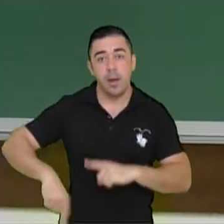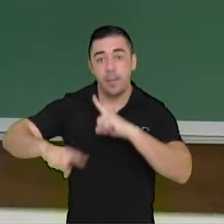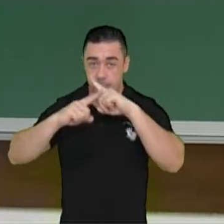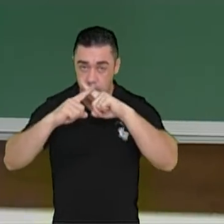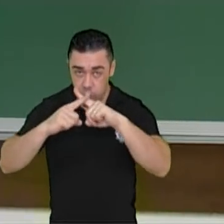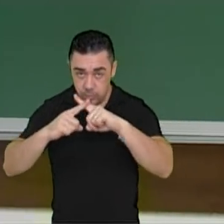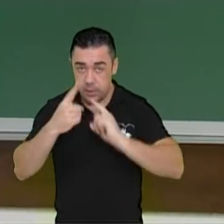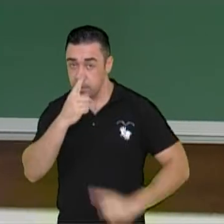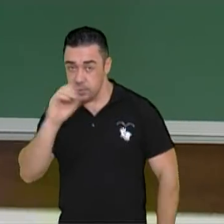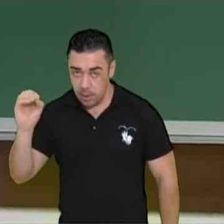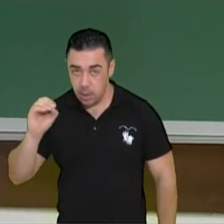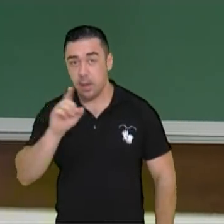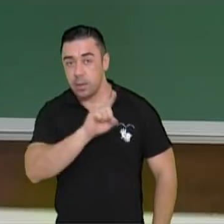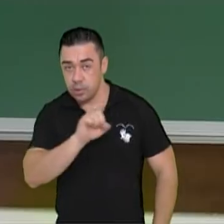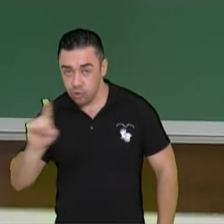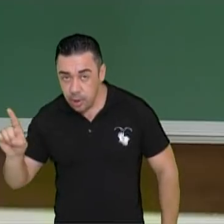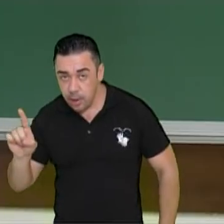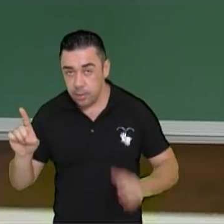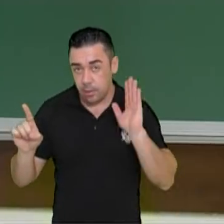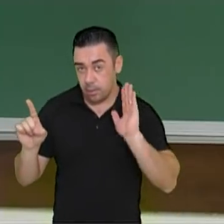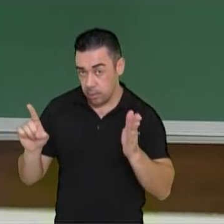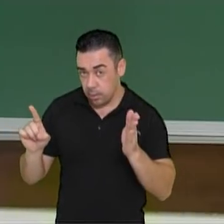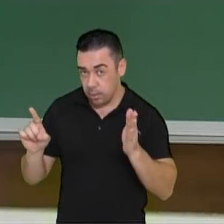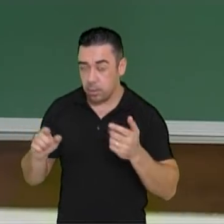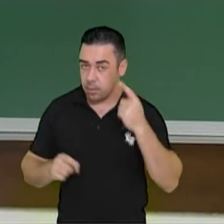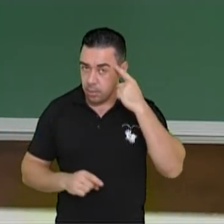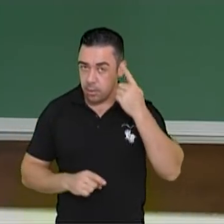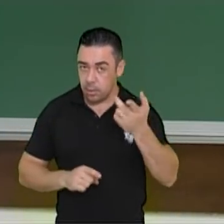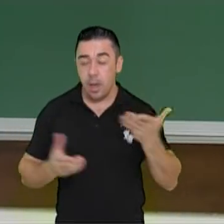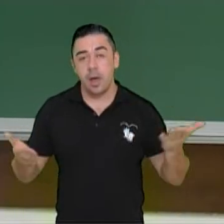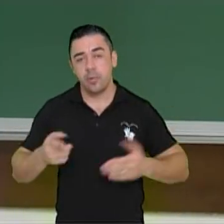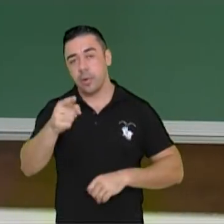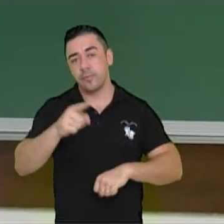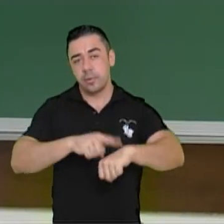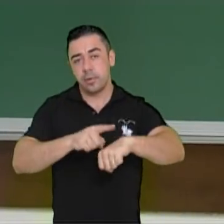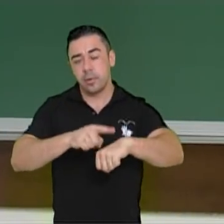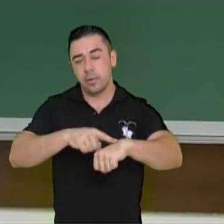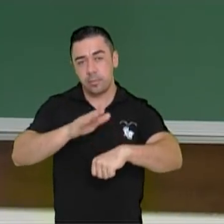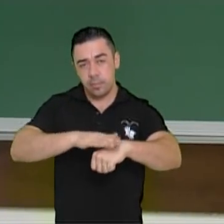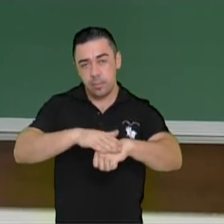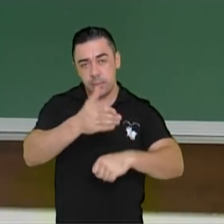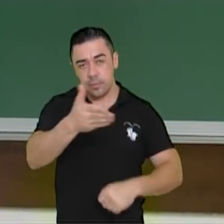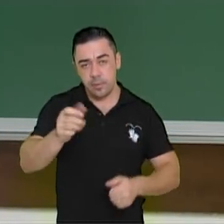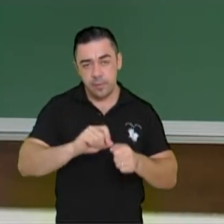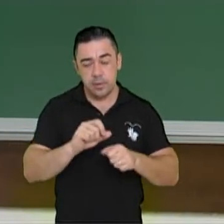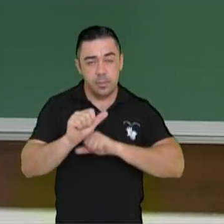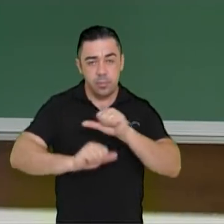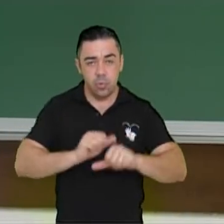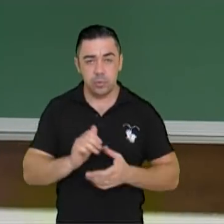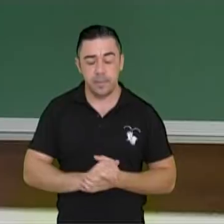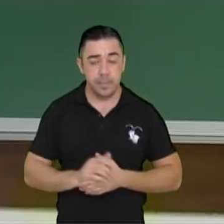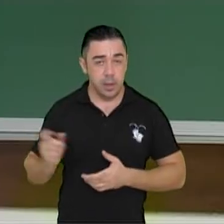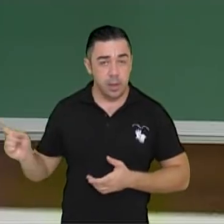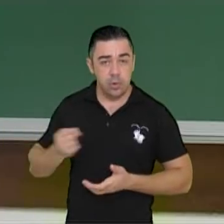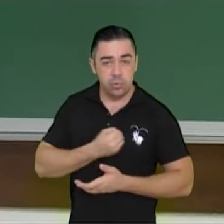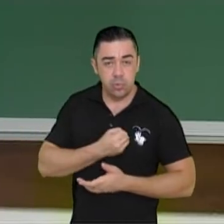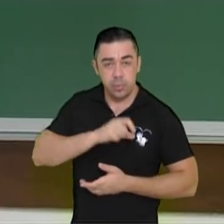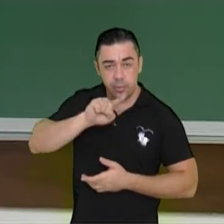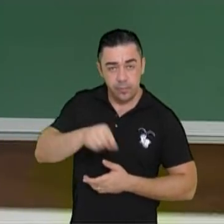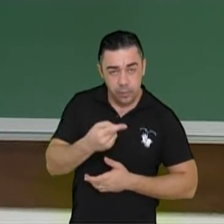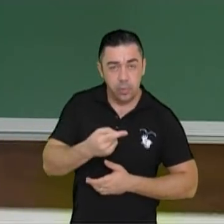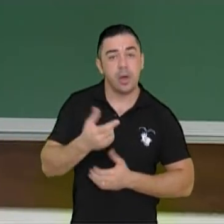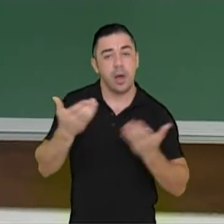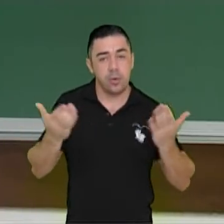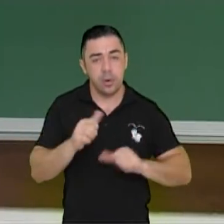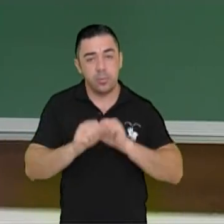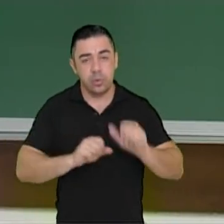por 100, ela vai para a direita. Agora vocês vão praticar então, ó, transforme os números decimais